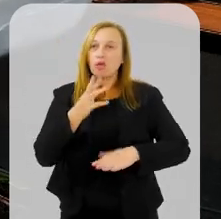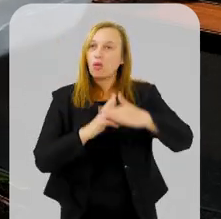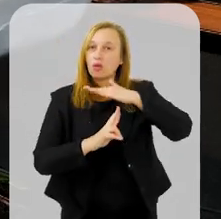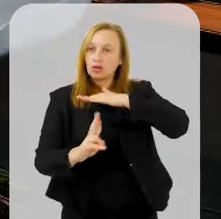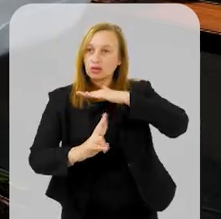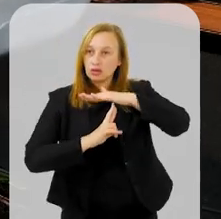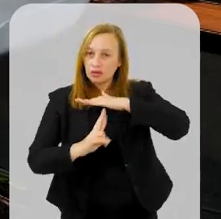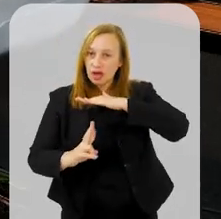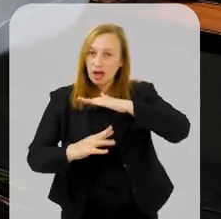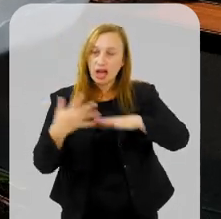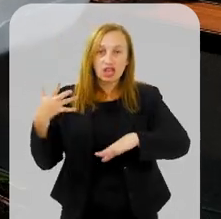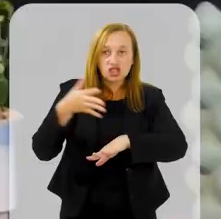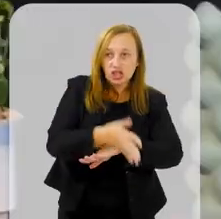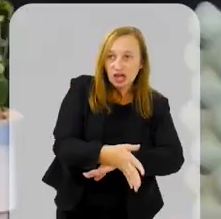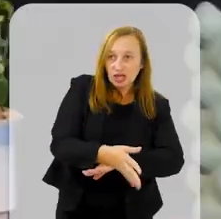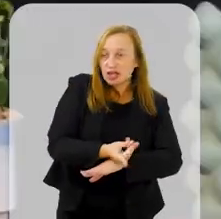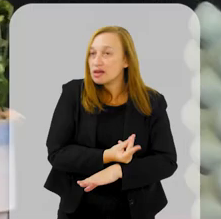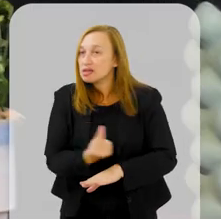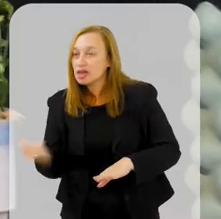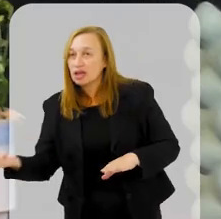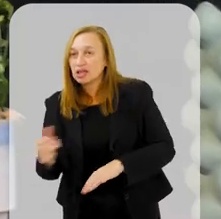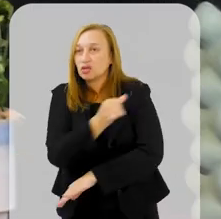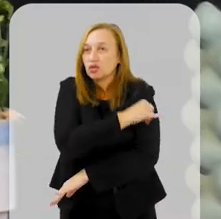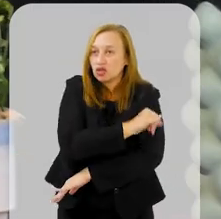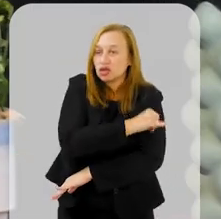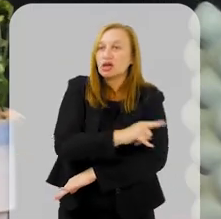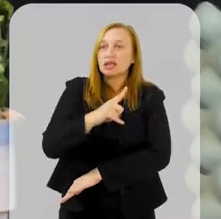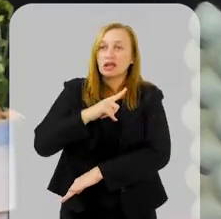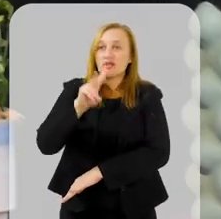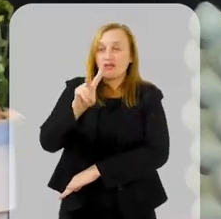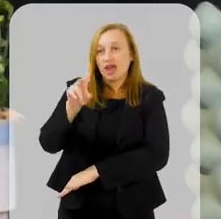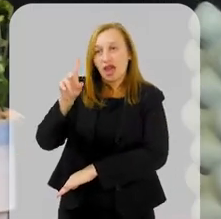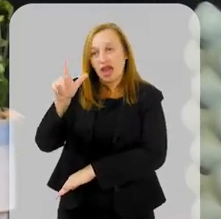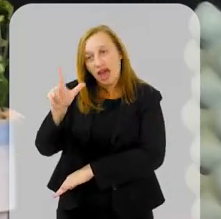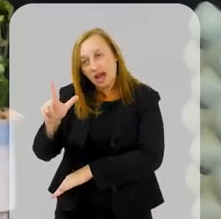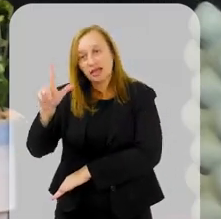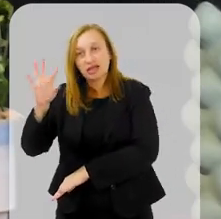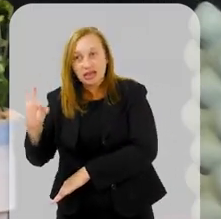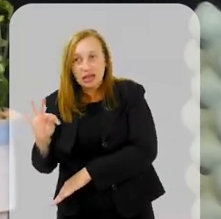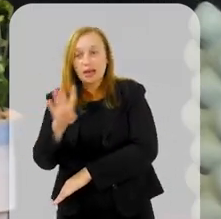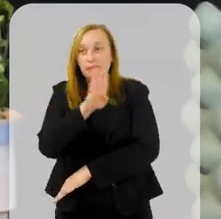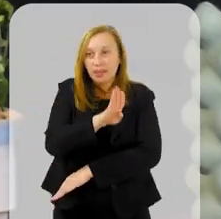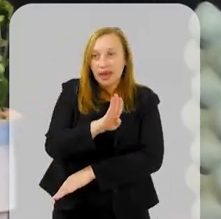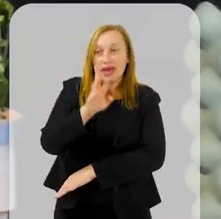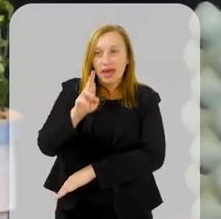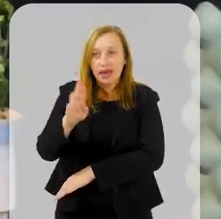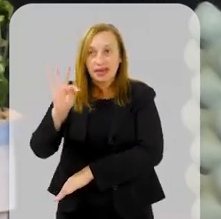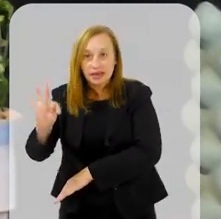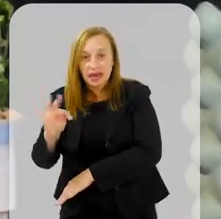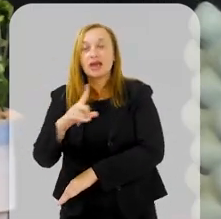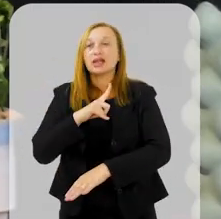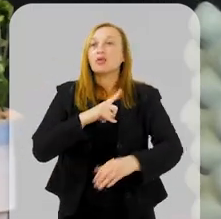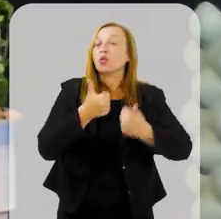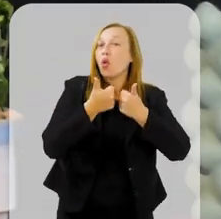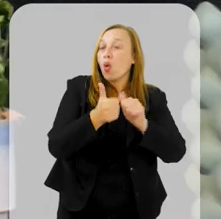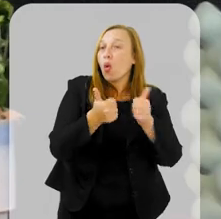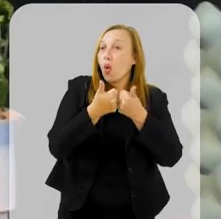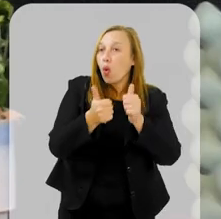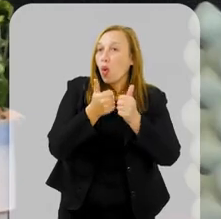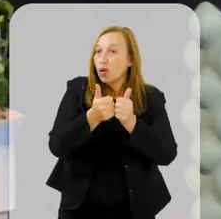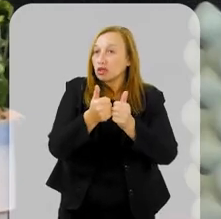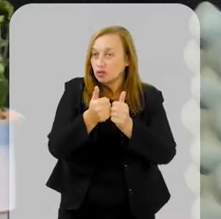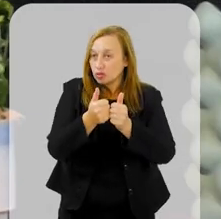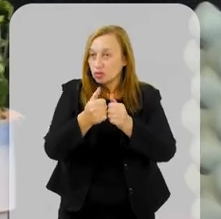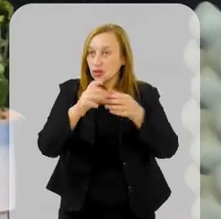relembrou, a rodoviária, a chegada e a saída do Rio de Janeiro, temos o VLT, o BRT, os ônibus